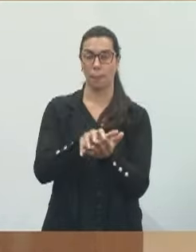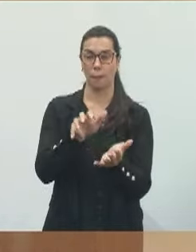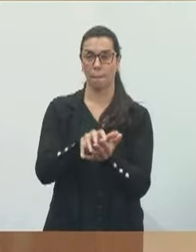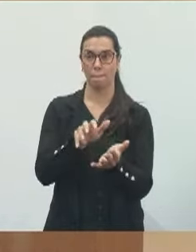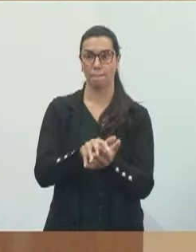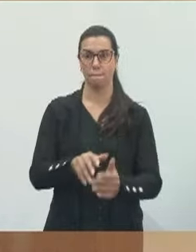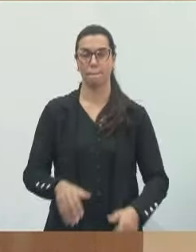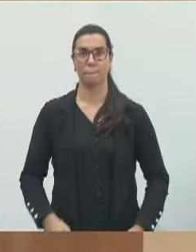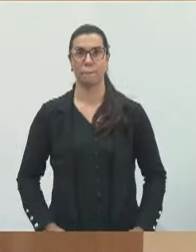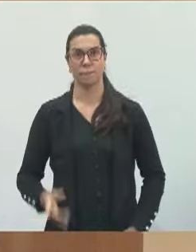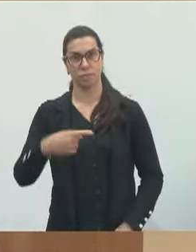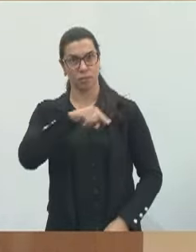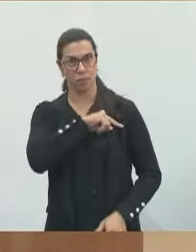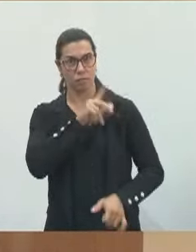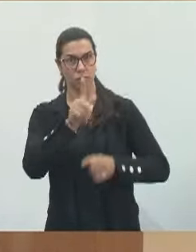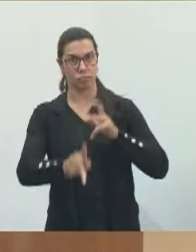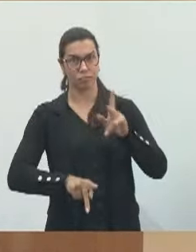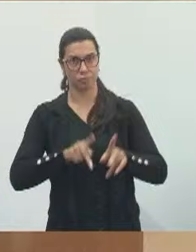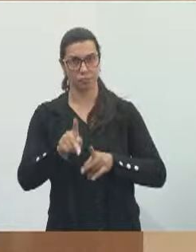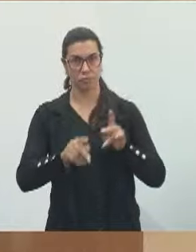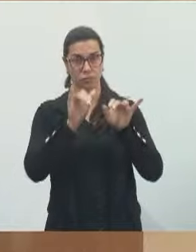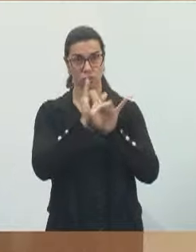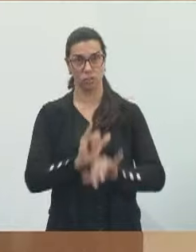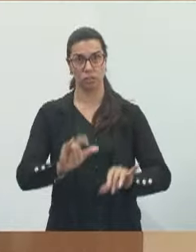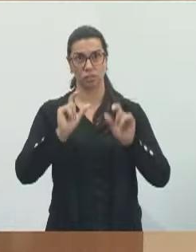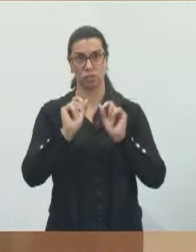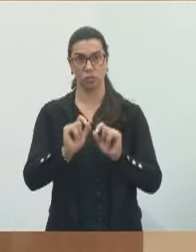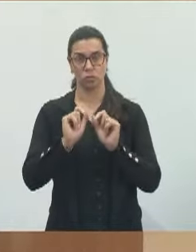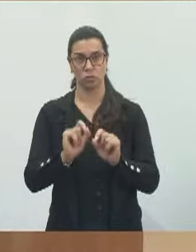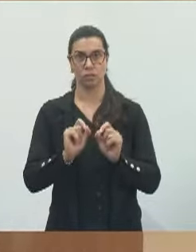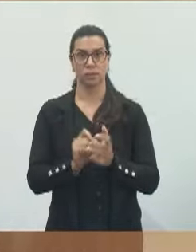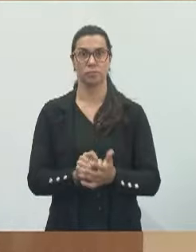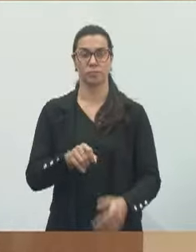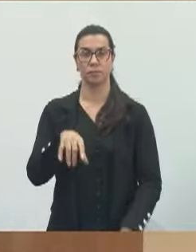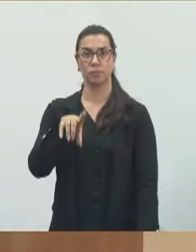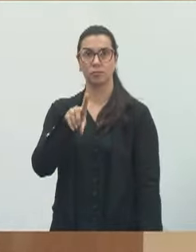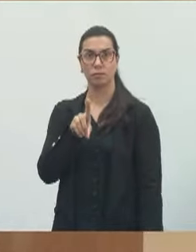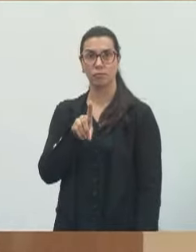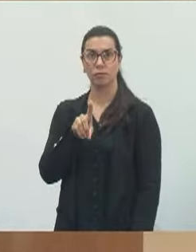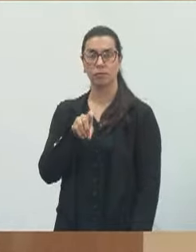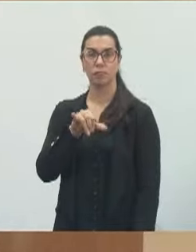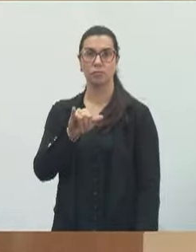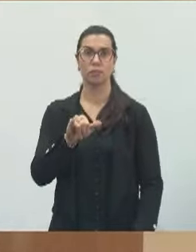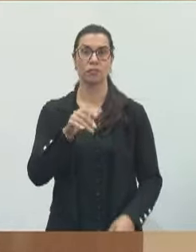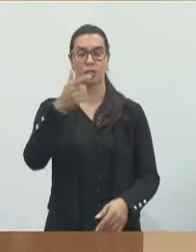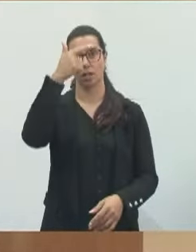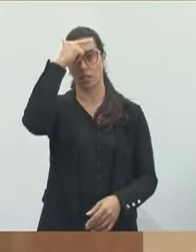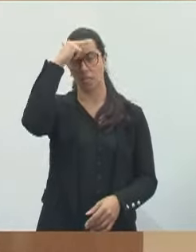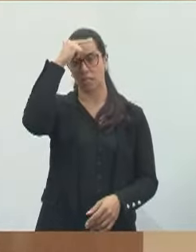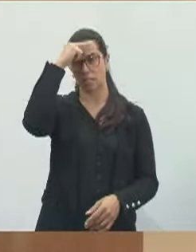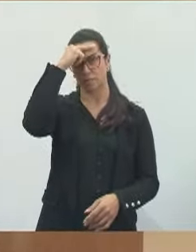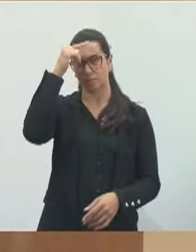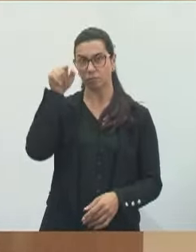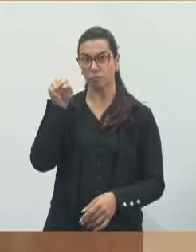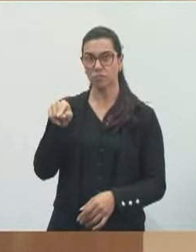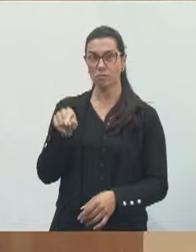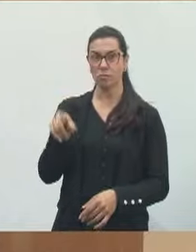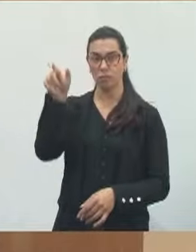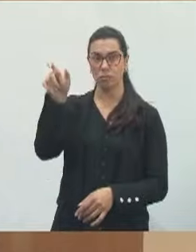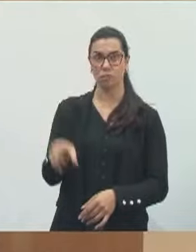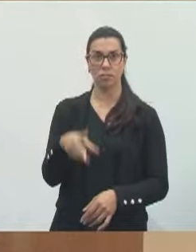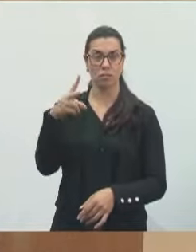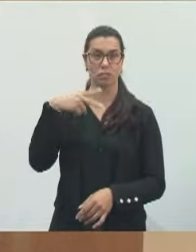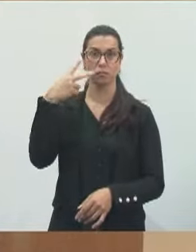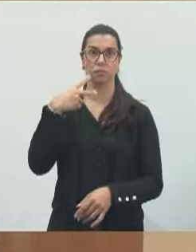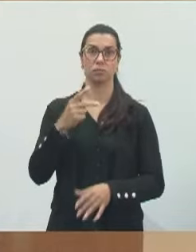atendimento à saúde da nossa população. E dizer também ao Edil Nobre, vereador Luiz Flávio, né, que os vereadores